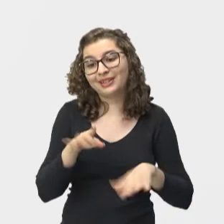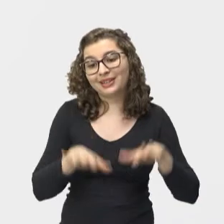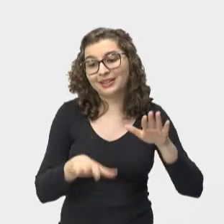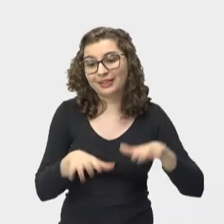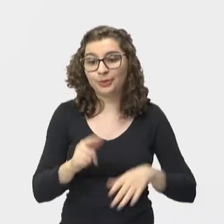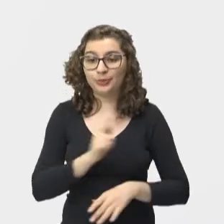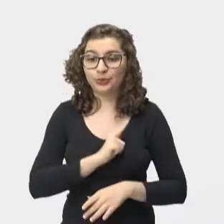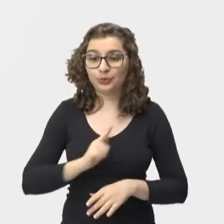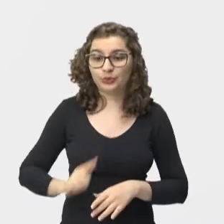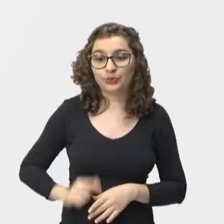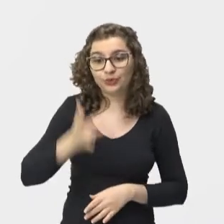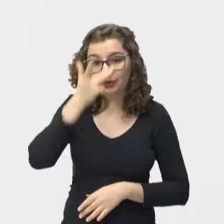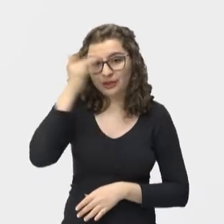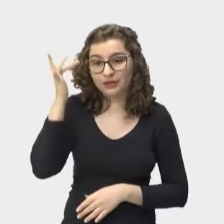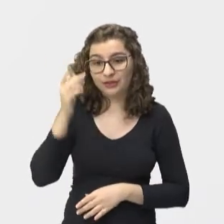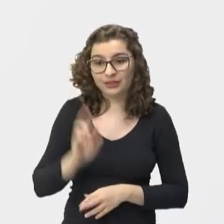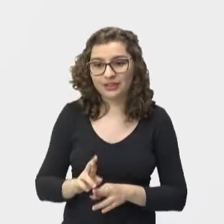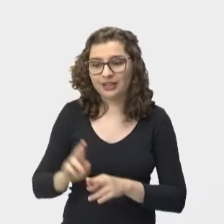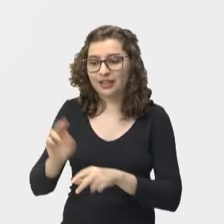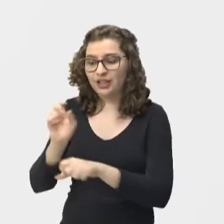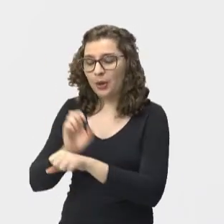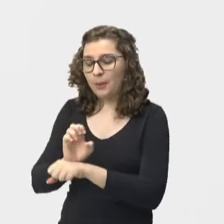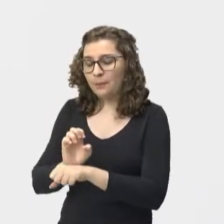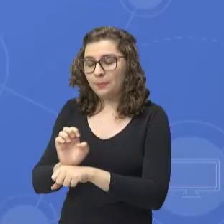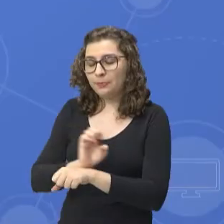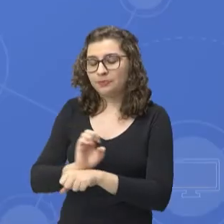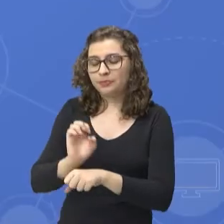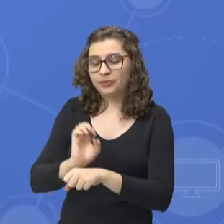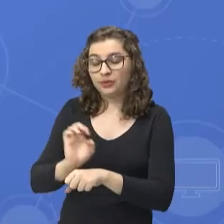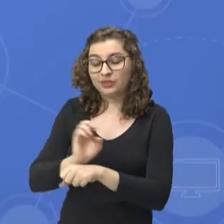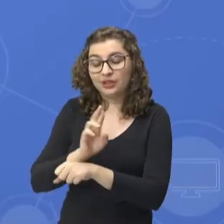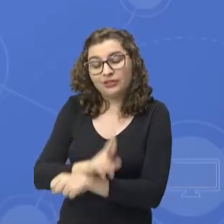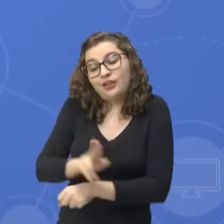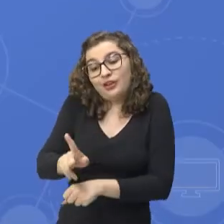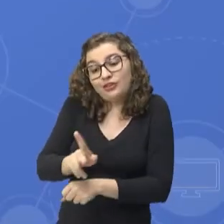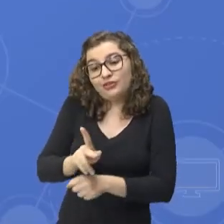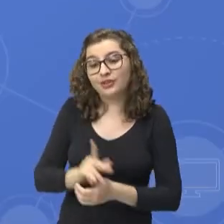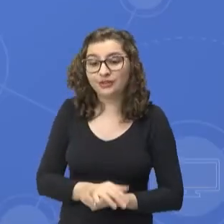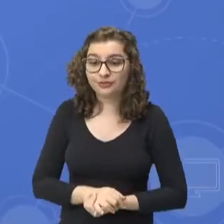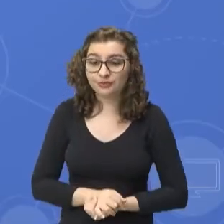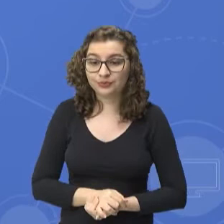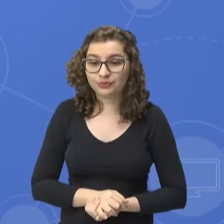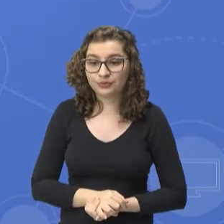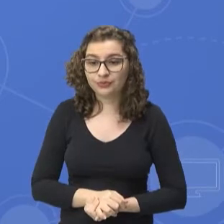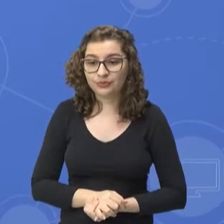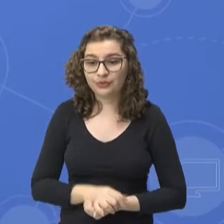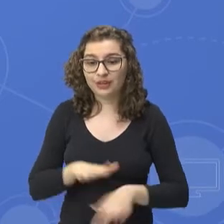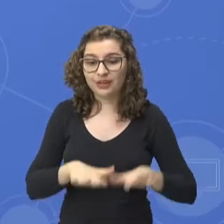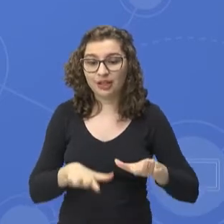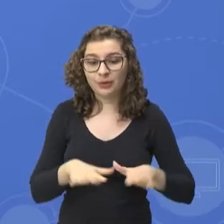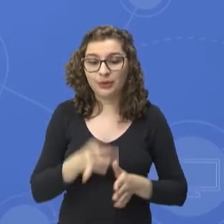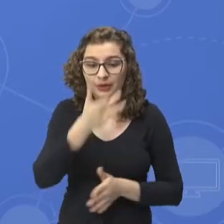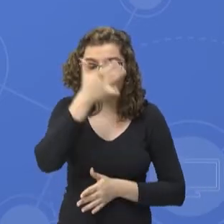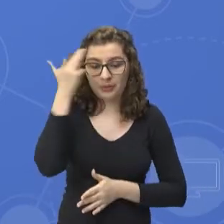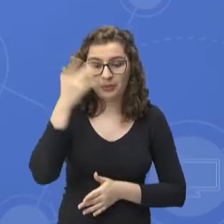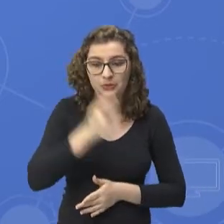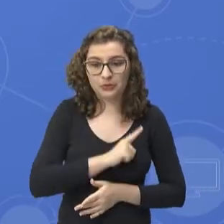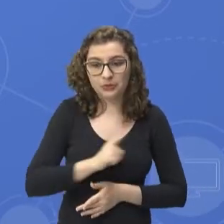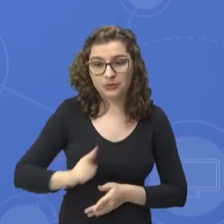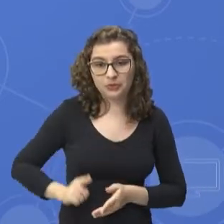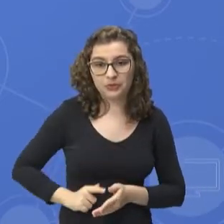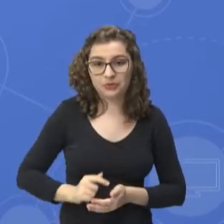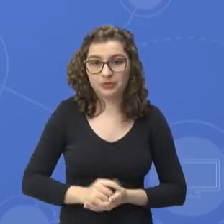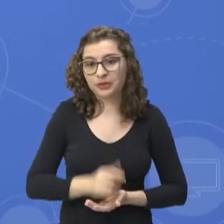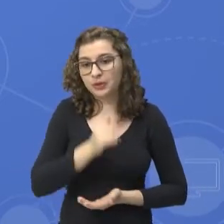como uma política de Estado. Ela vai depender do político do momento, né, daquele político que está no momento. Por exemplo, no Amazonas